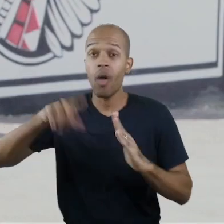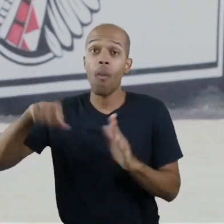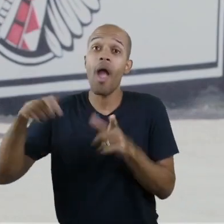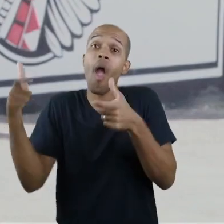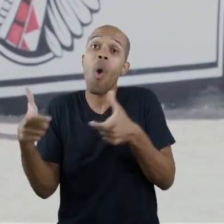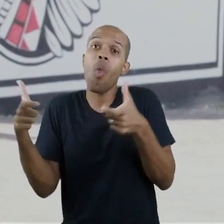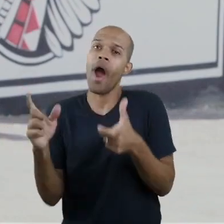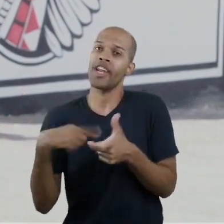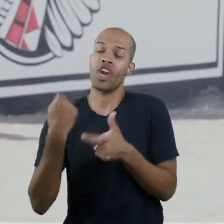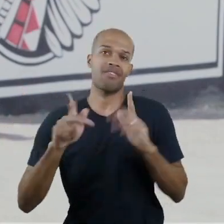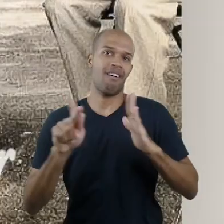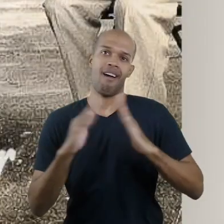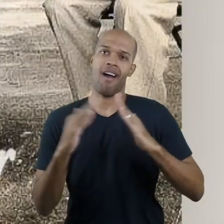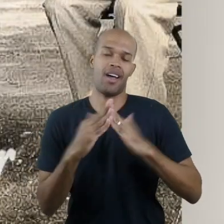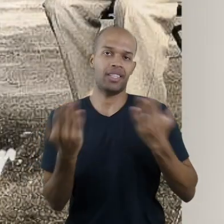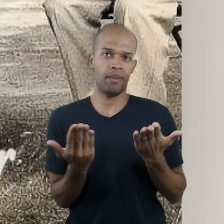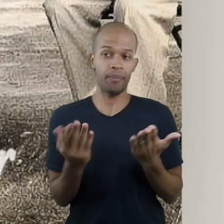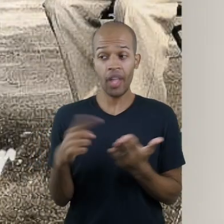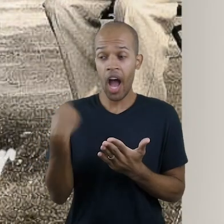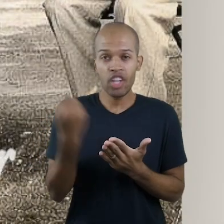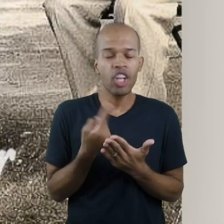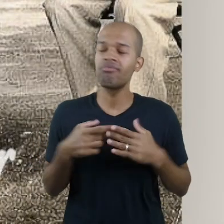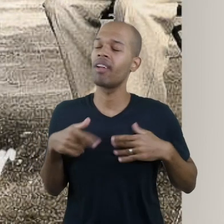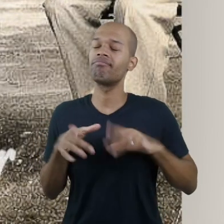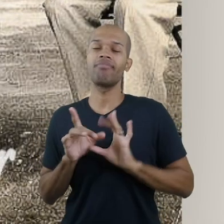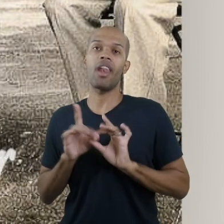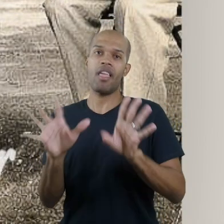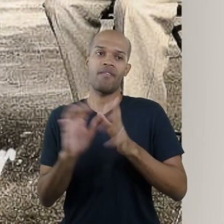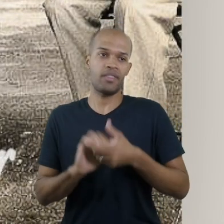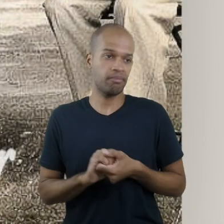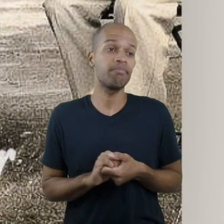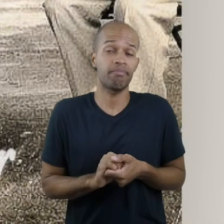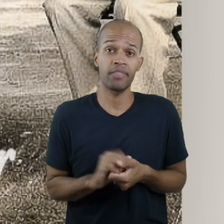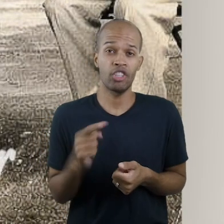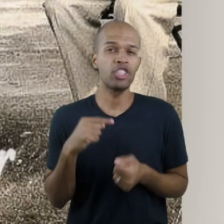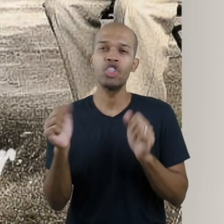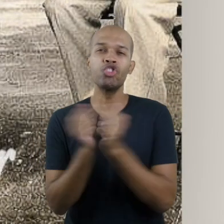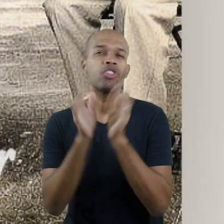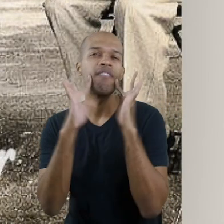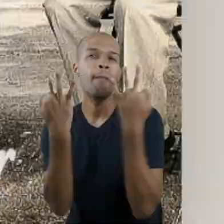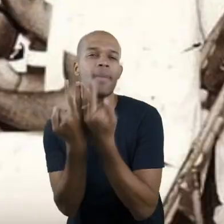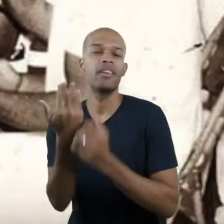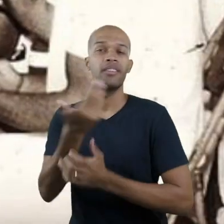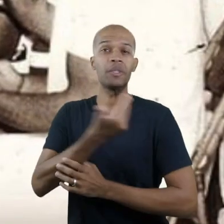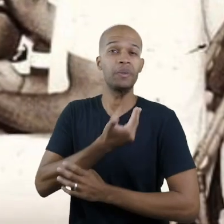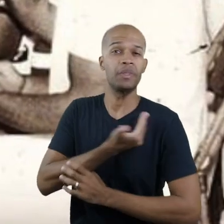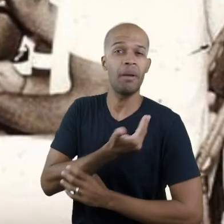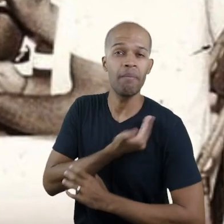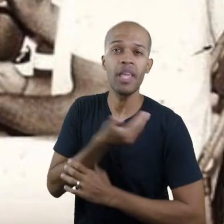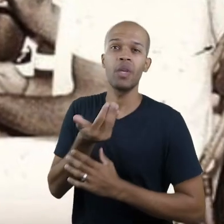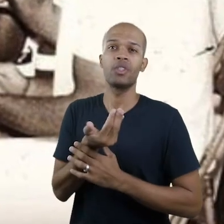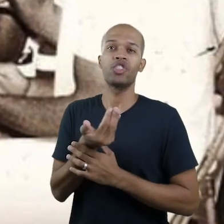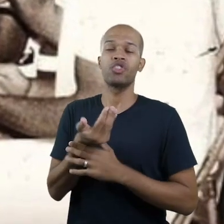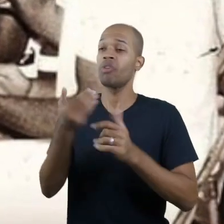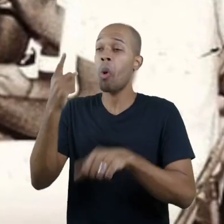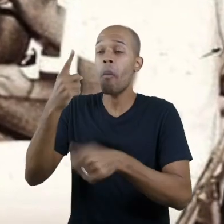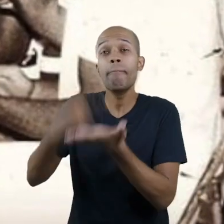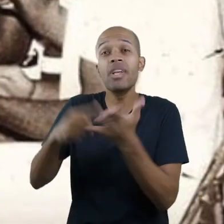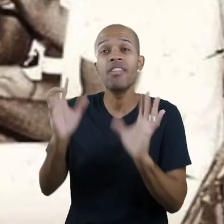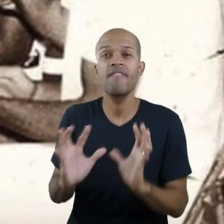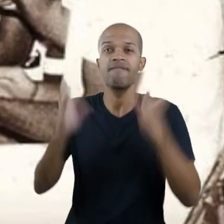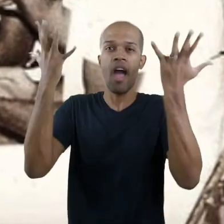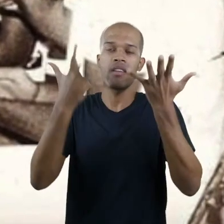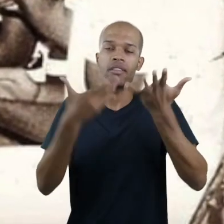espaço da casa da gente, né? Onde a gente está à vontade, né? A gente está com a família, está com os amigos, a gente faz festa,